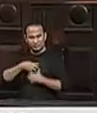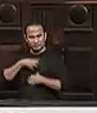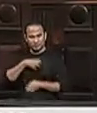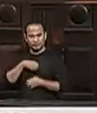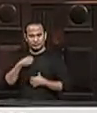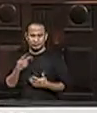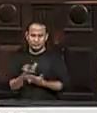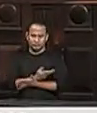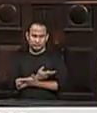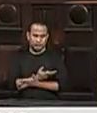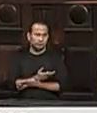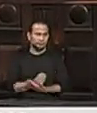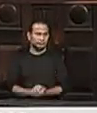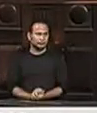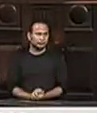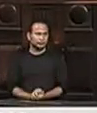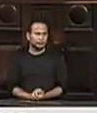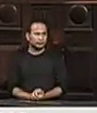aqui.